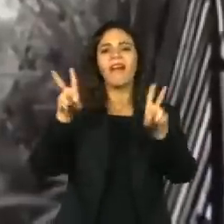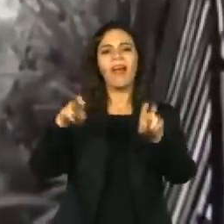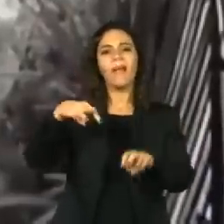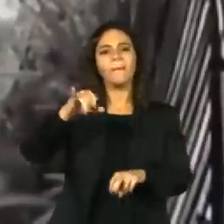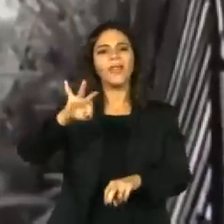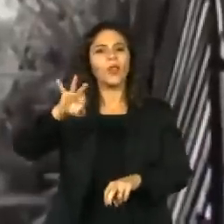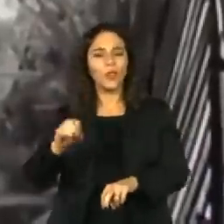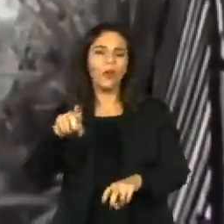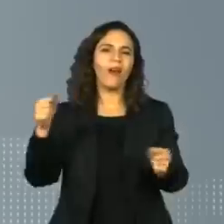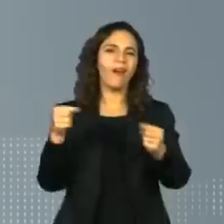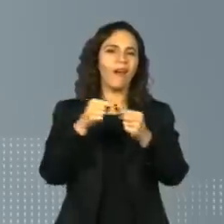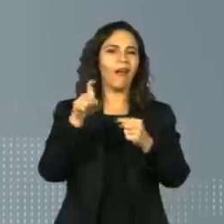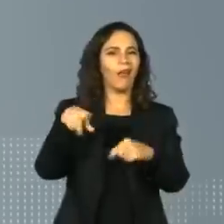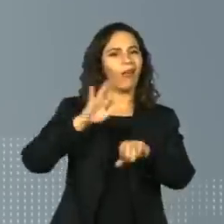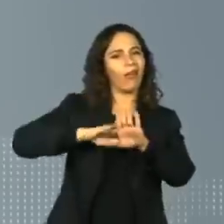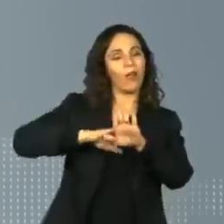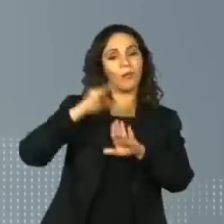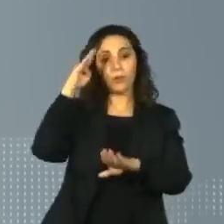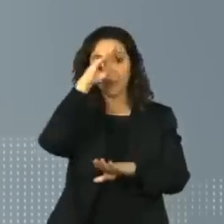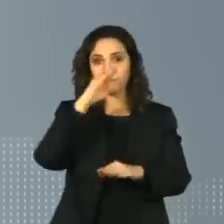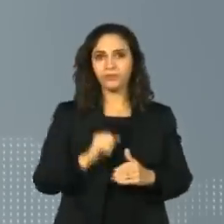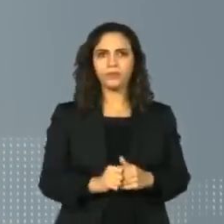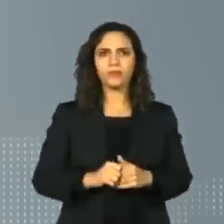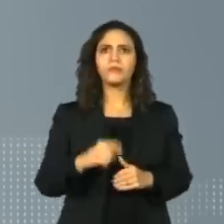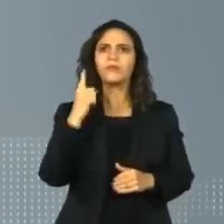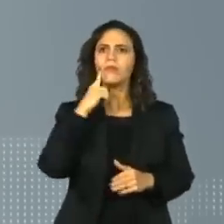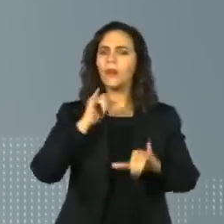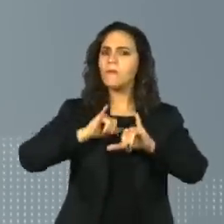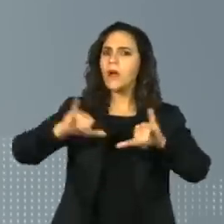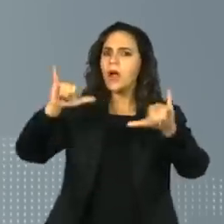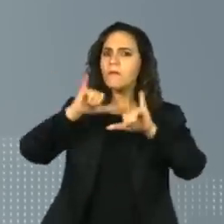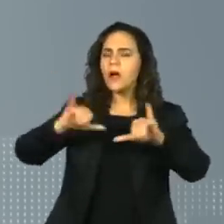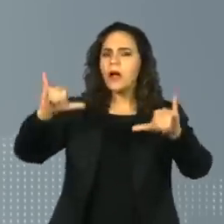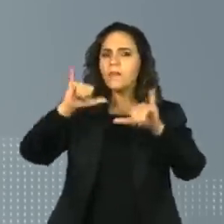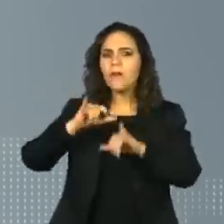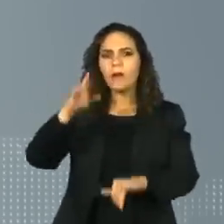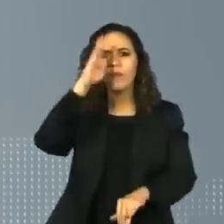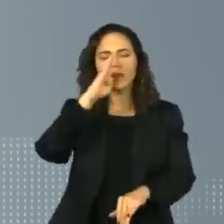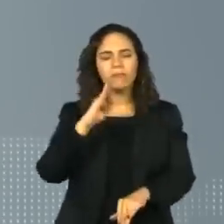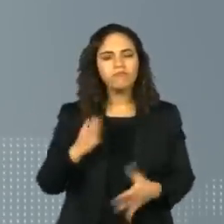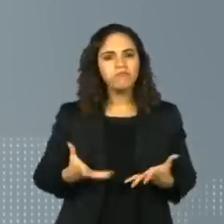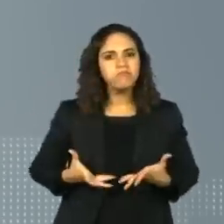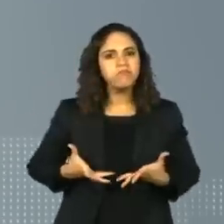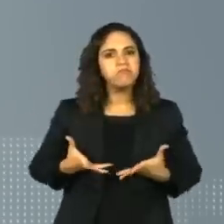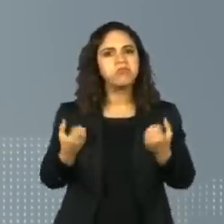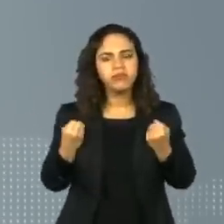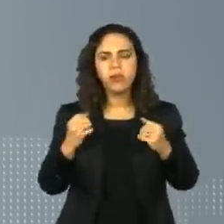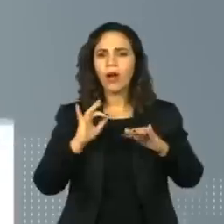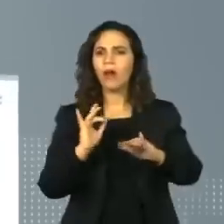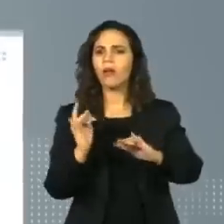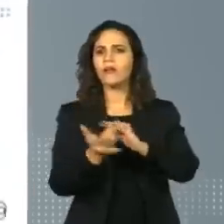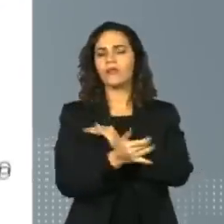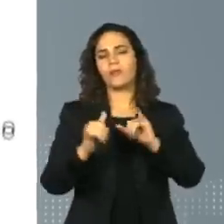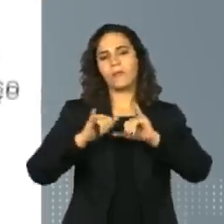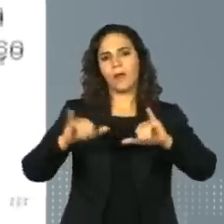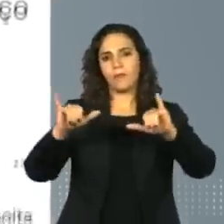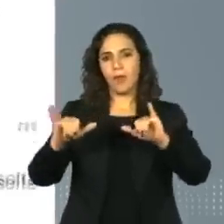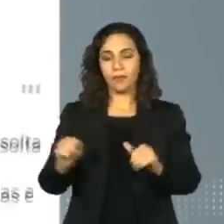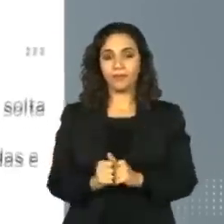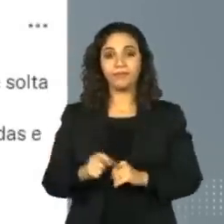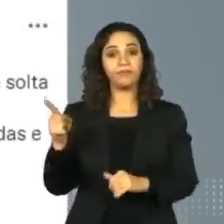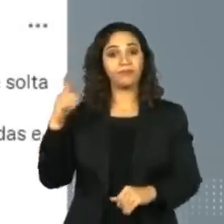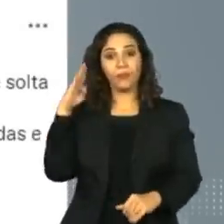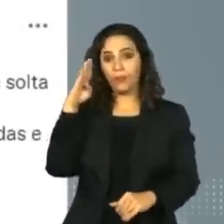A gente tem que apurar tudo. A repercussão do assassinato de Marcelo Arruda chocou o país e tomou as redes sociais. O presidente